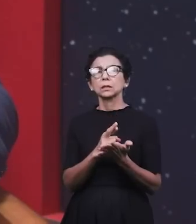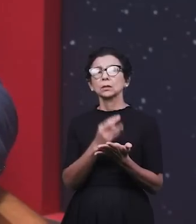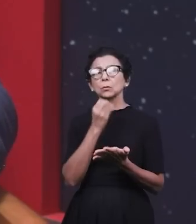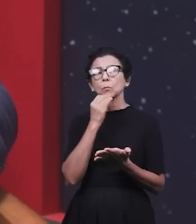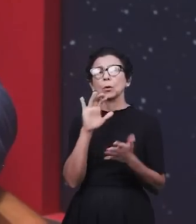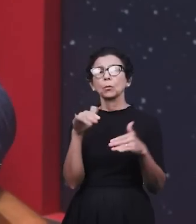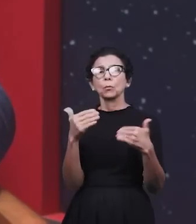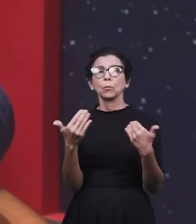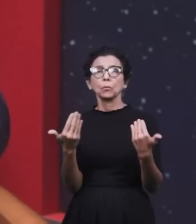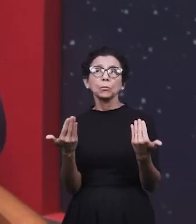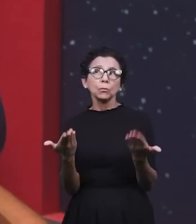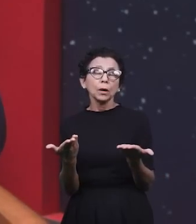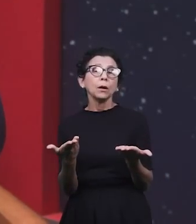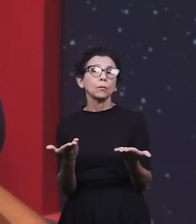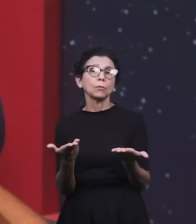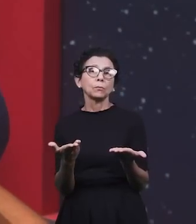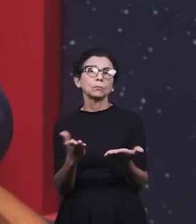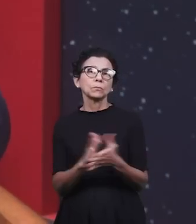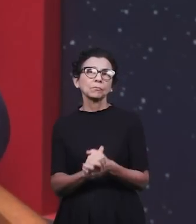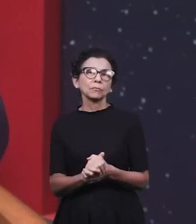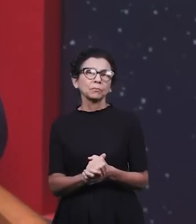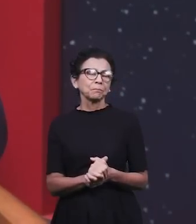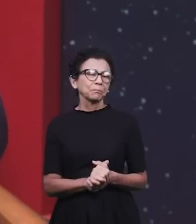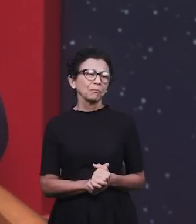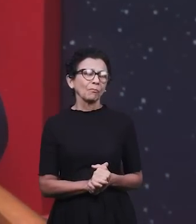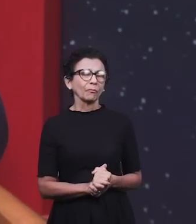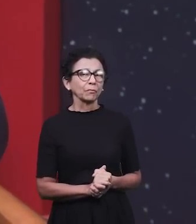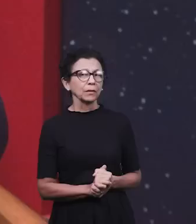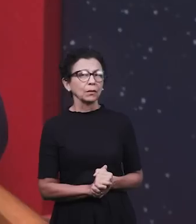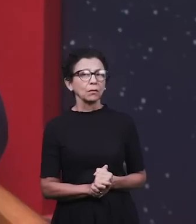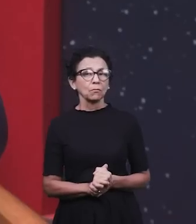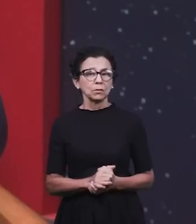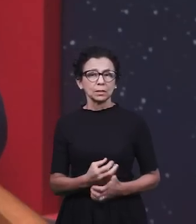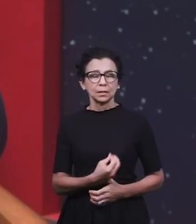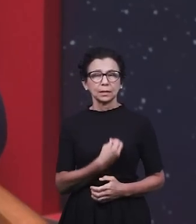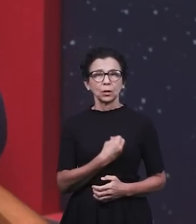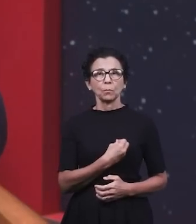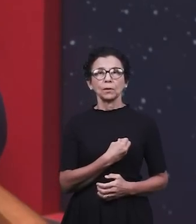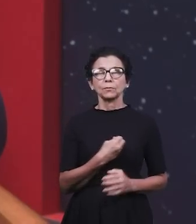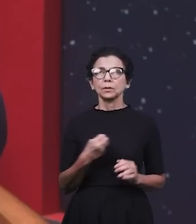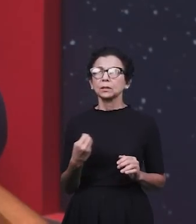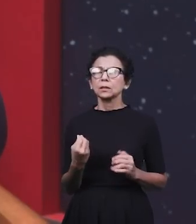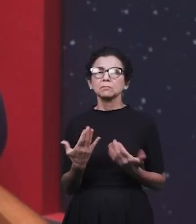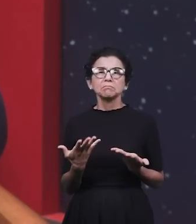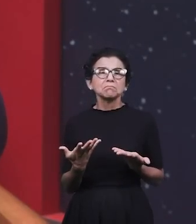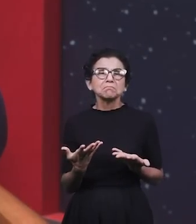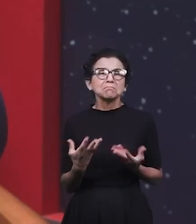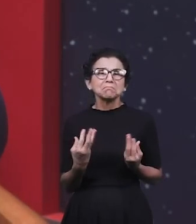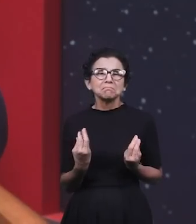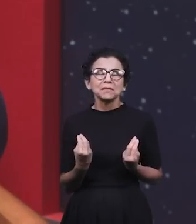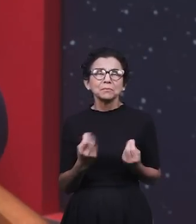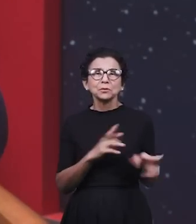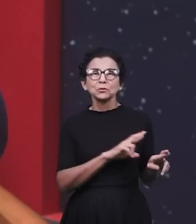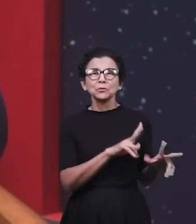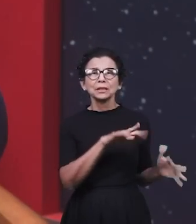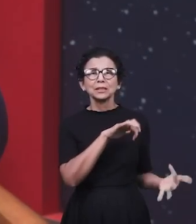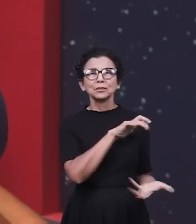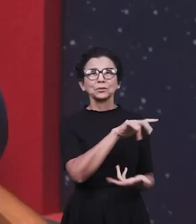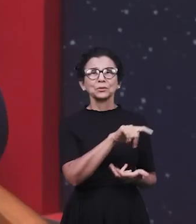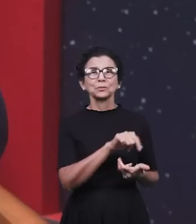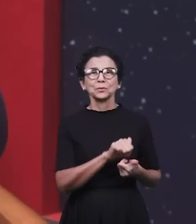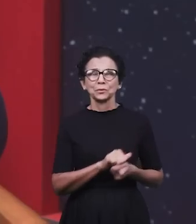vida dentro de padrões totalmente desconhecidos pelo mundo, de alguém que entregou a sua vida por